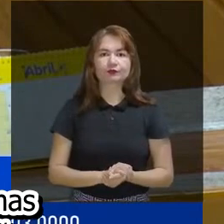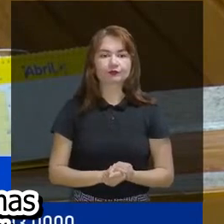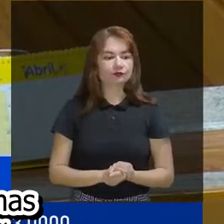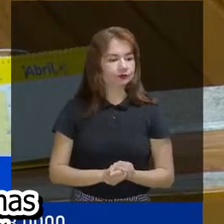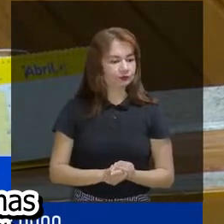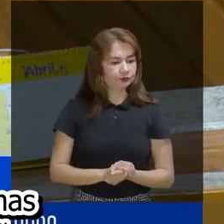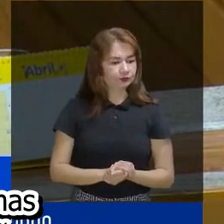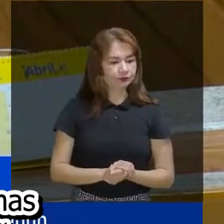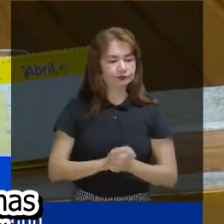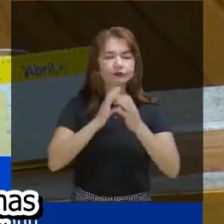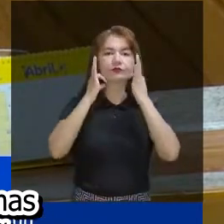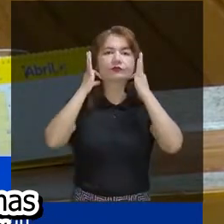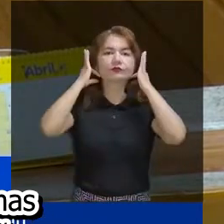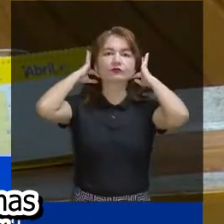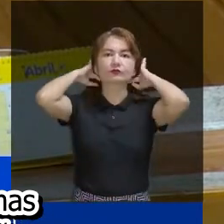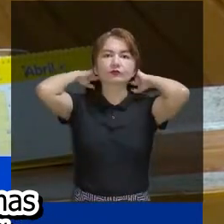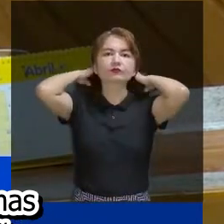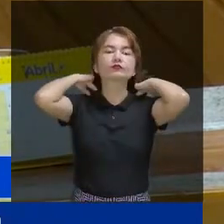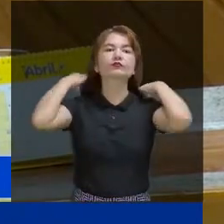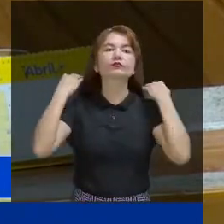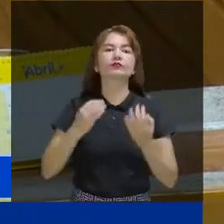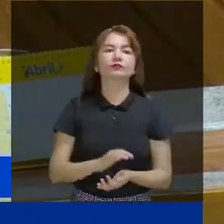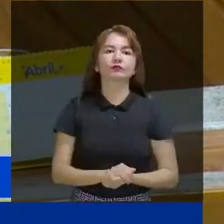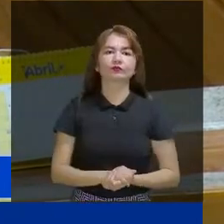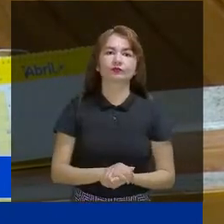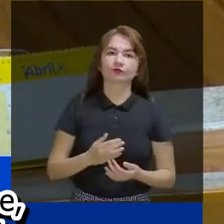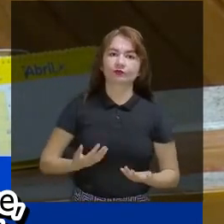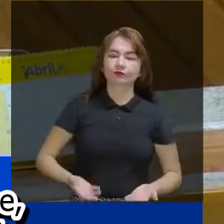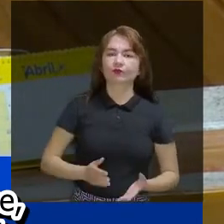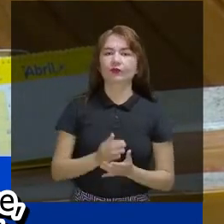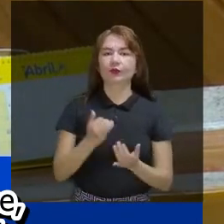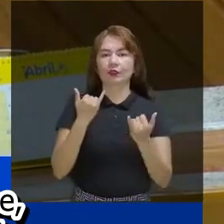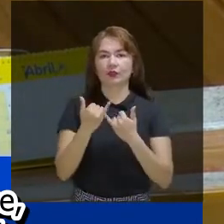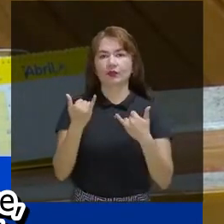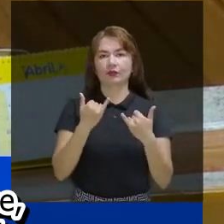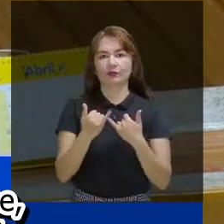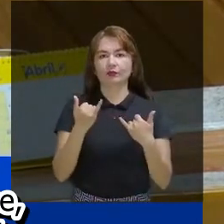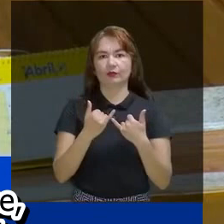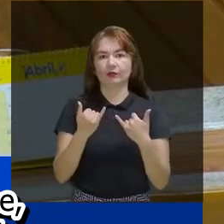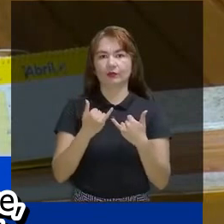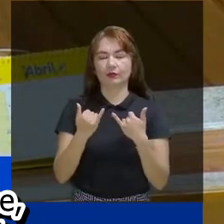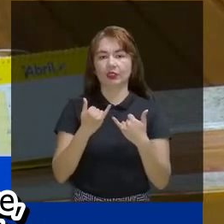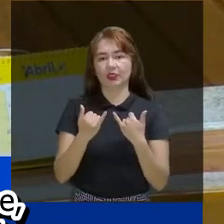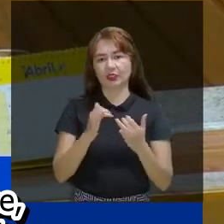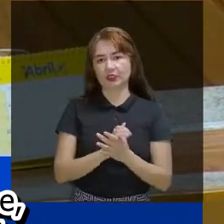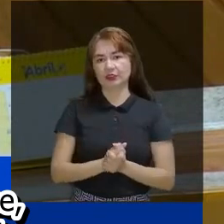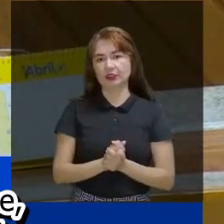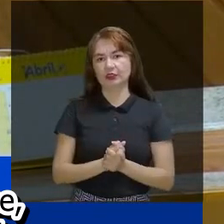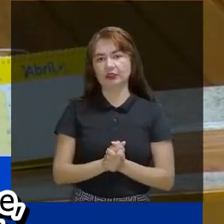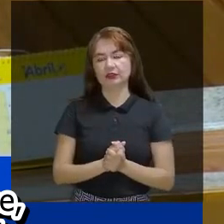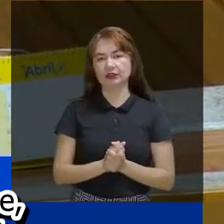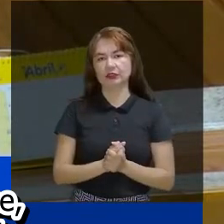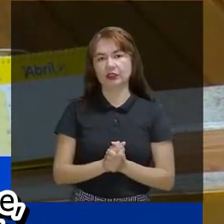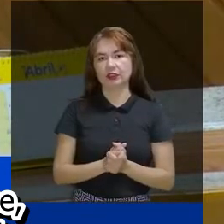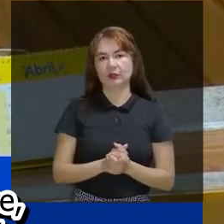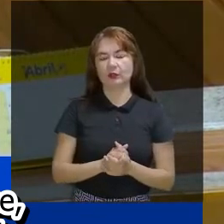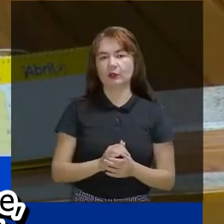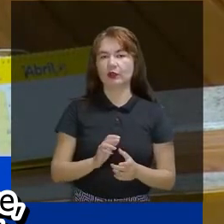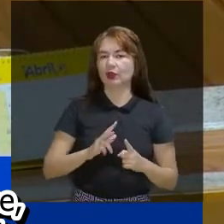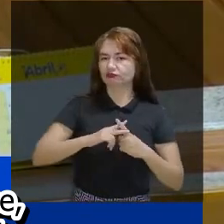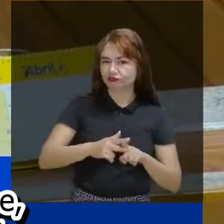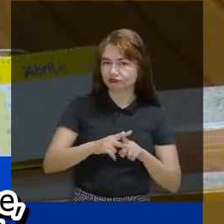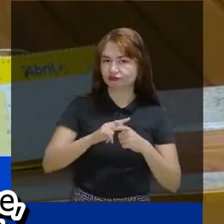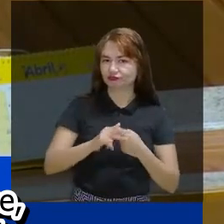sendo estampado essa exclusão. Né? Me parece que seria bom que a gente fizesse essa retificação, porque